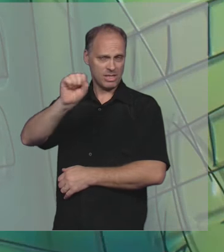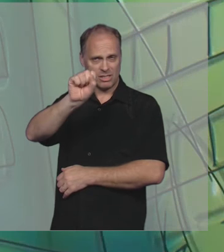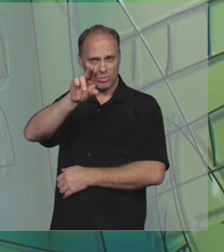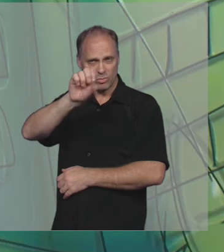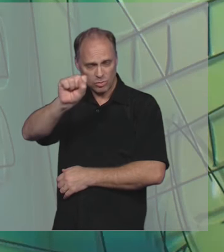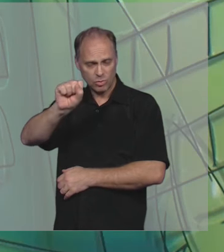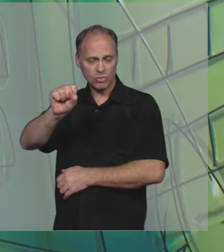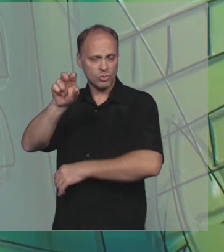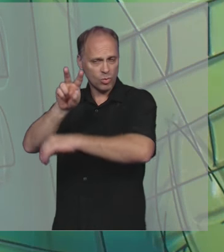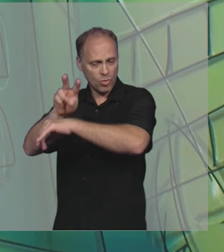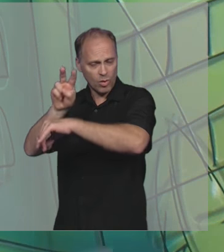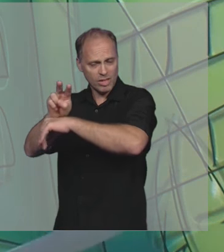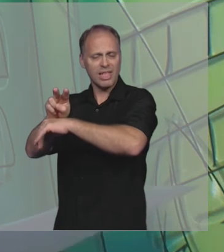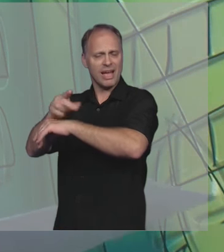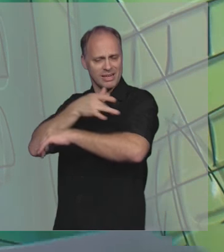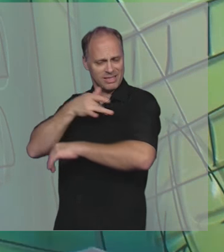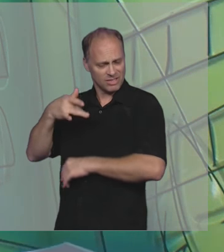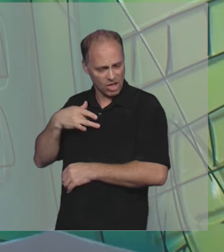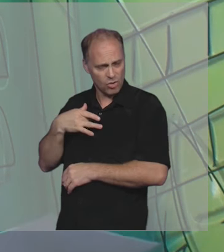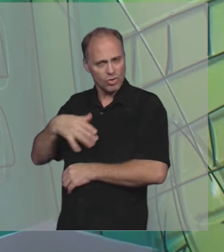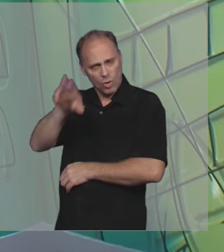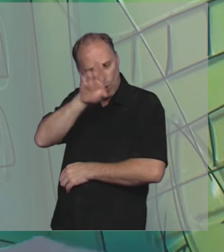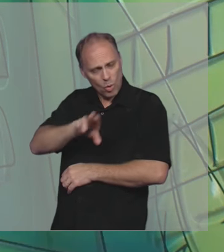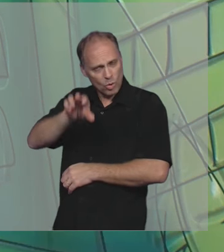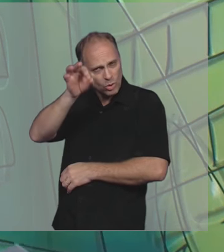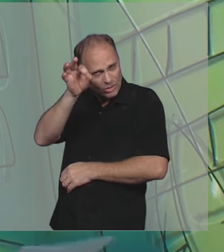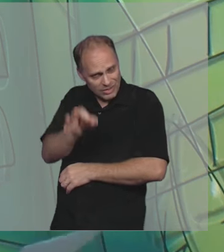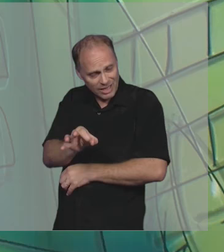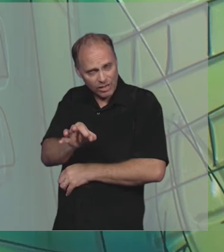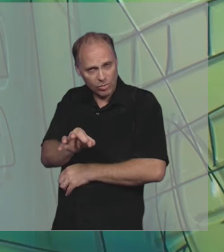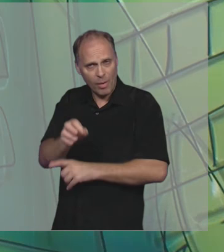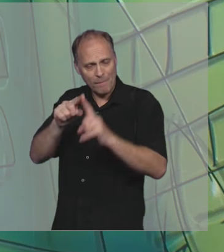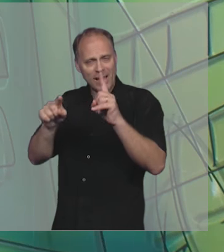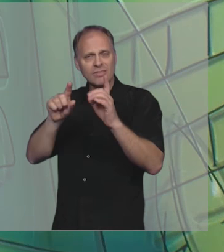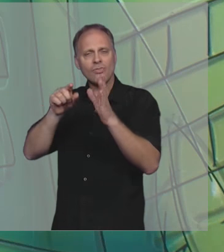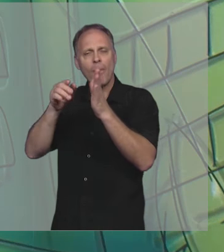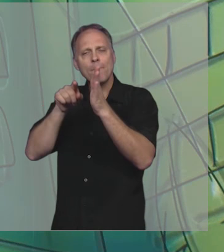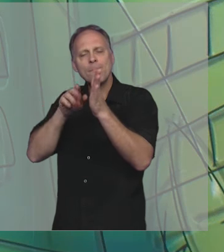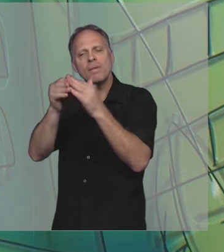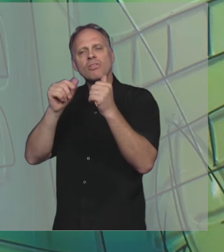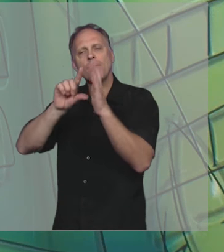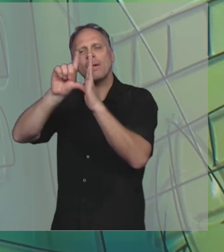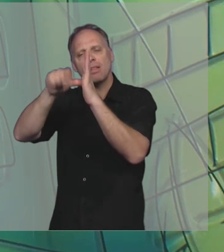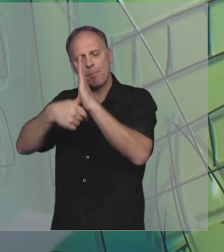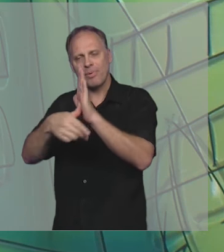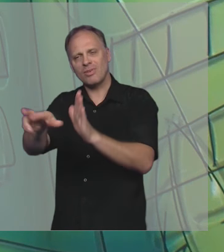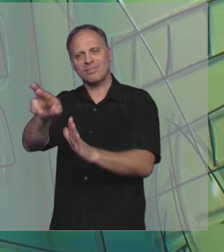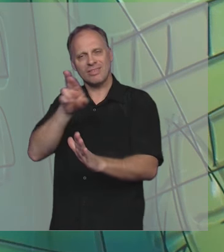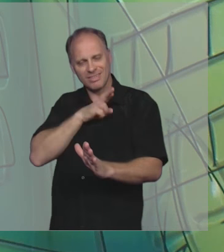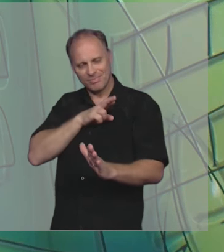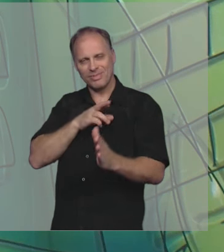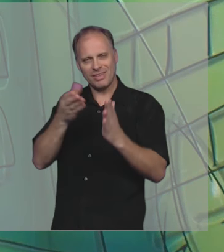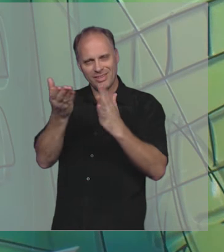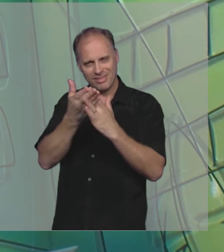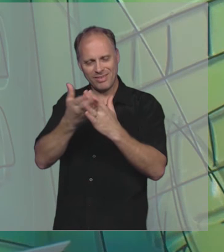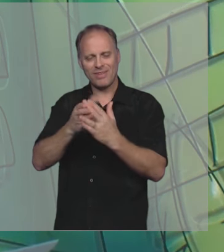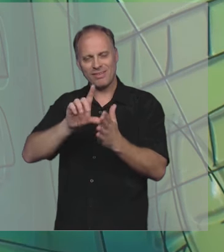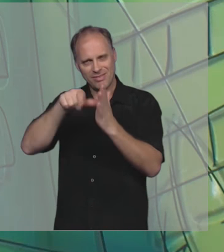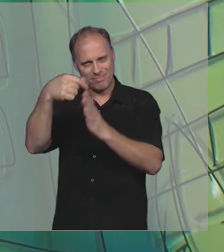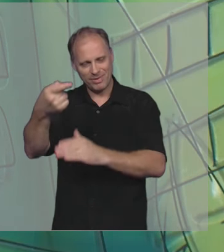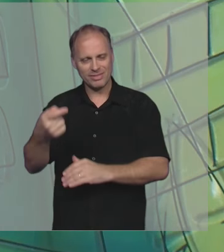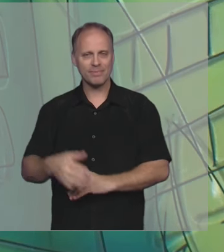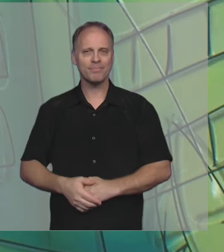da prevenção, da utilização do SUS, né? Mas isso eu vou pedir para o senhor responder para a gente após nosso intervalo, tá? Tá